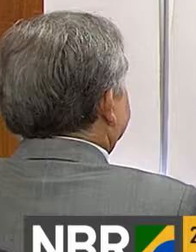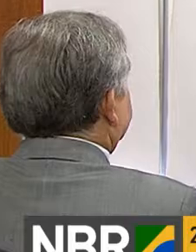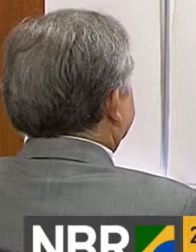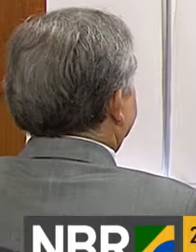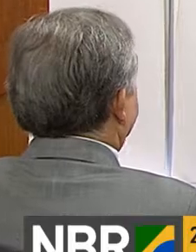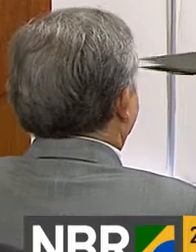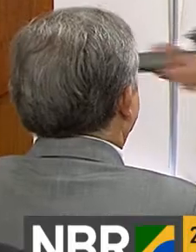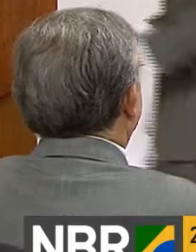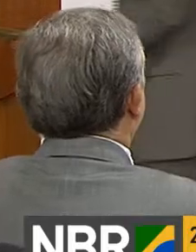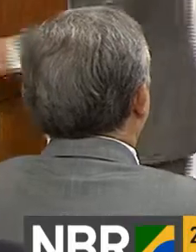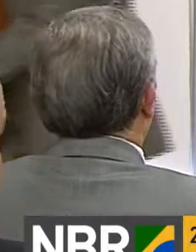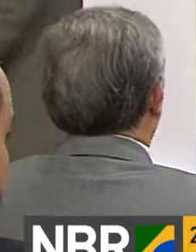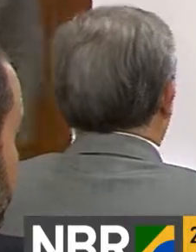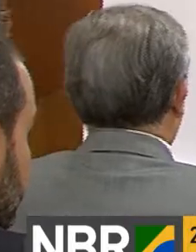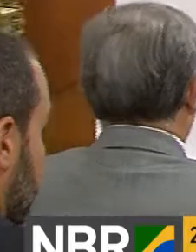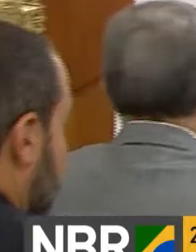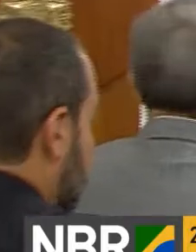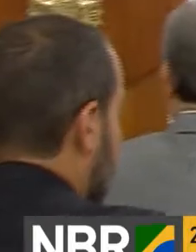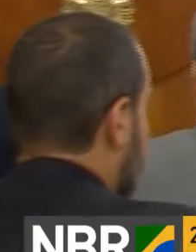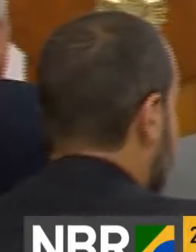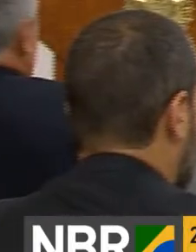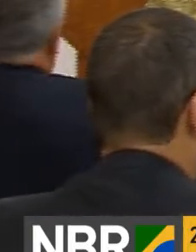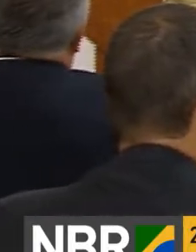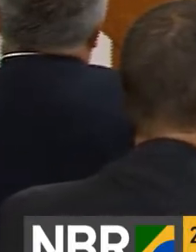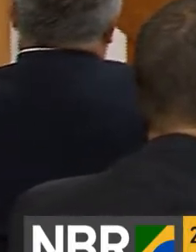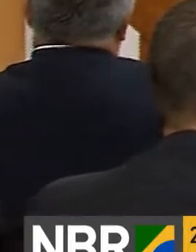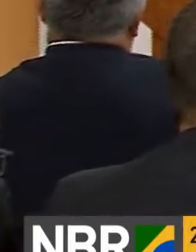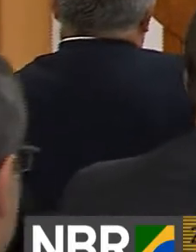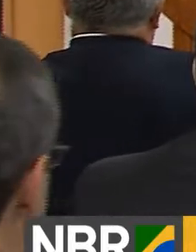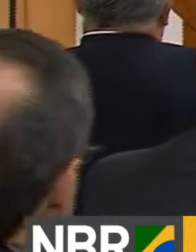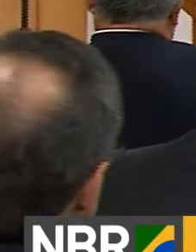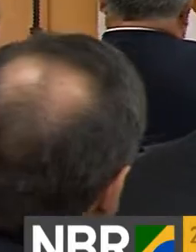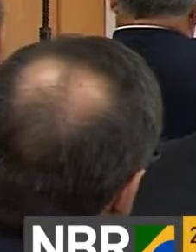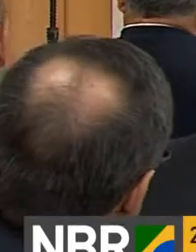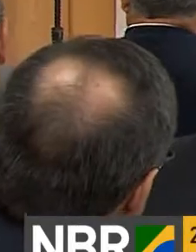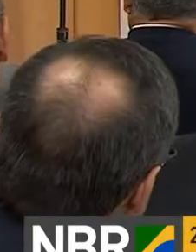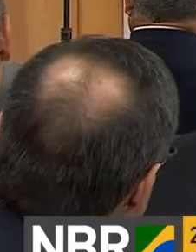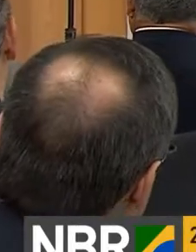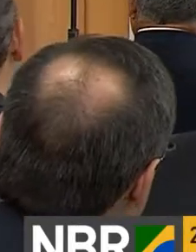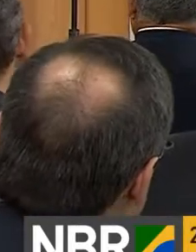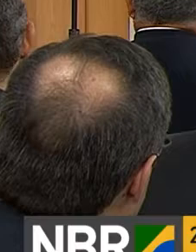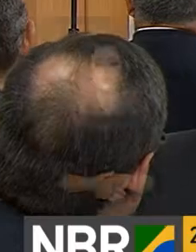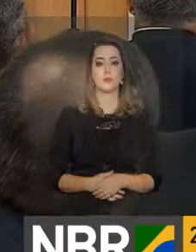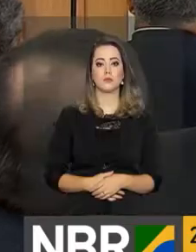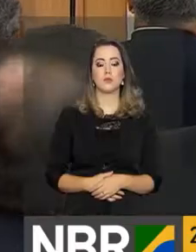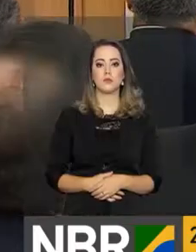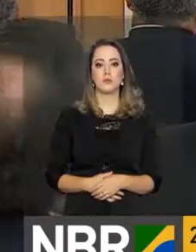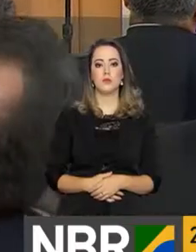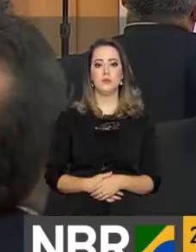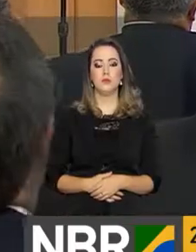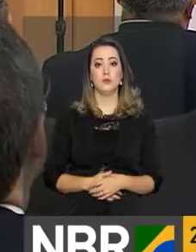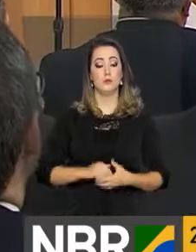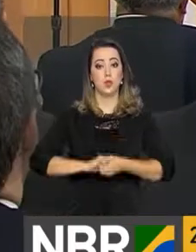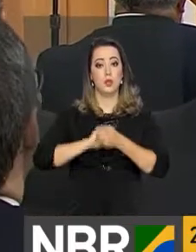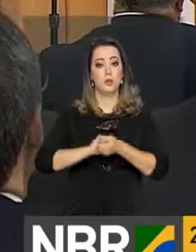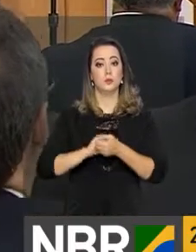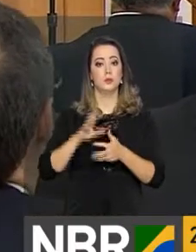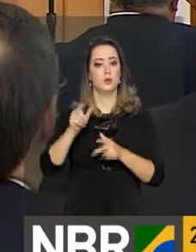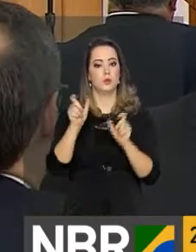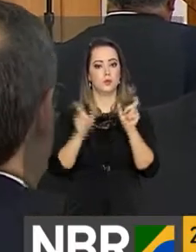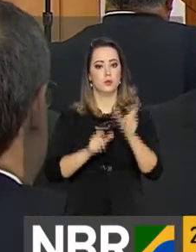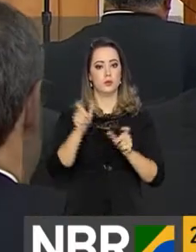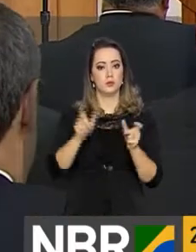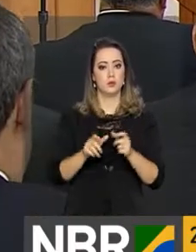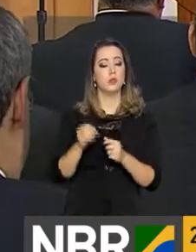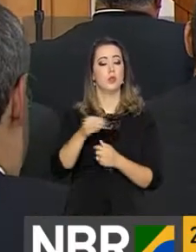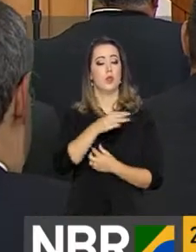senhoras e senhores com a palavra o presidente da república michel temer cumprimentar todos os amigos e liceu padilha